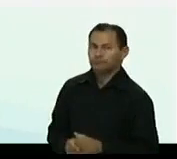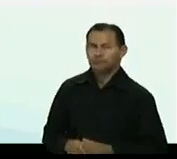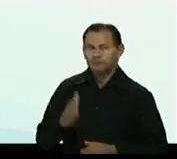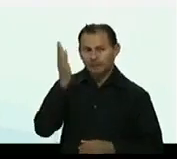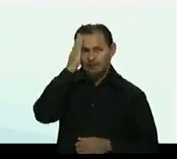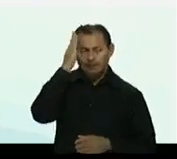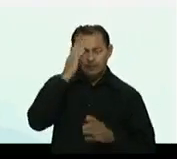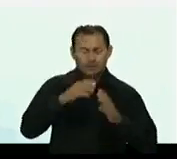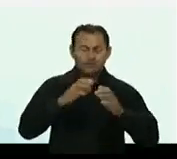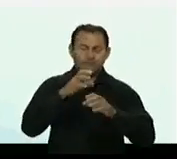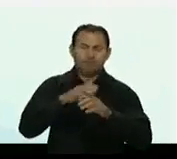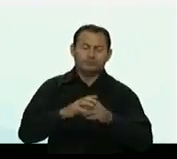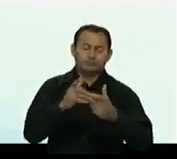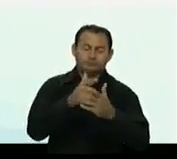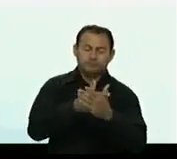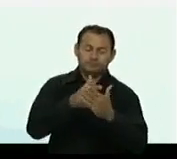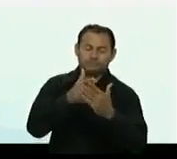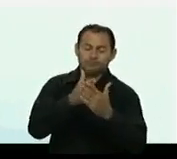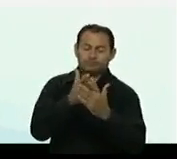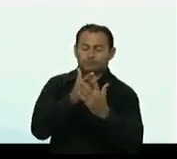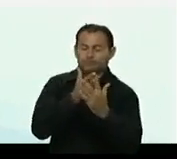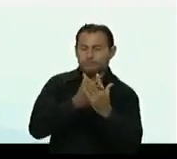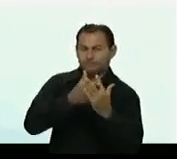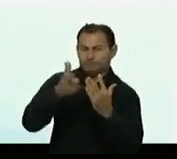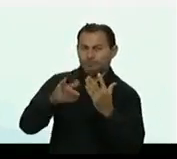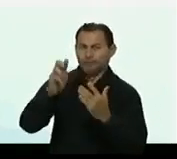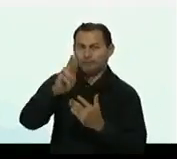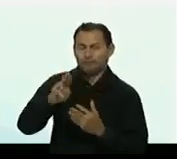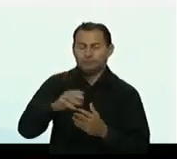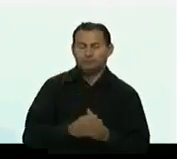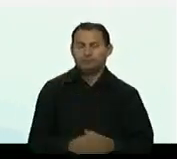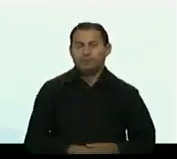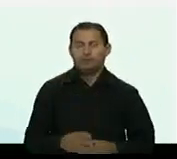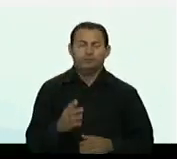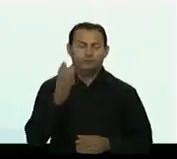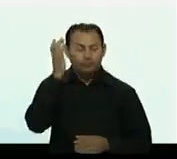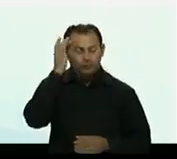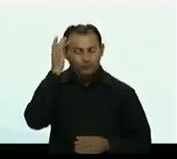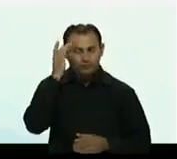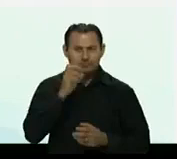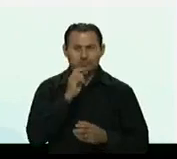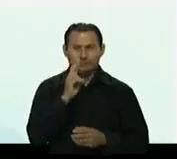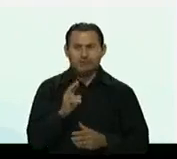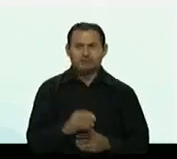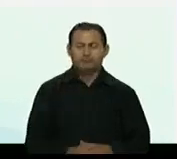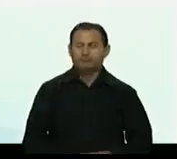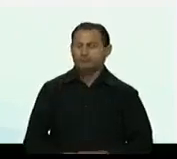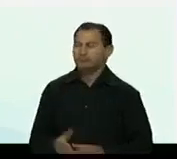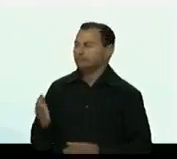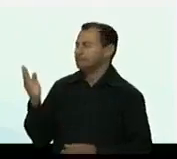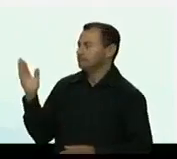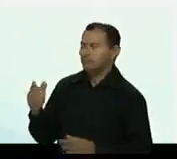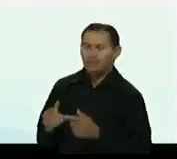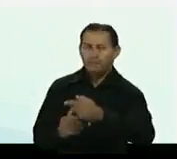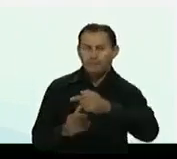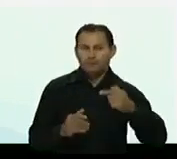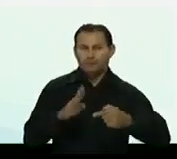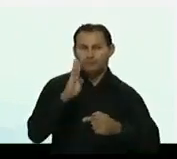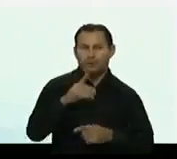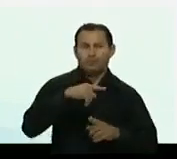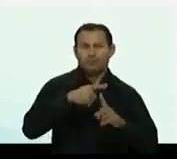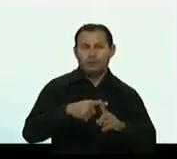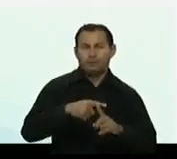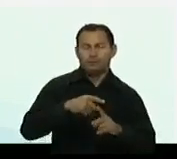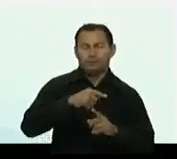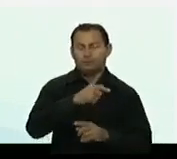as raízes da parábola, nós podemos fazer uso da seguinte fórmula resolutiva, que é menos b mais